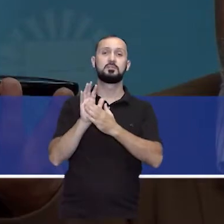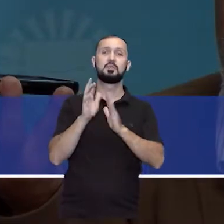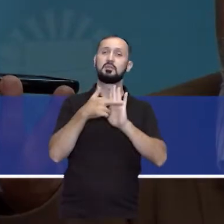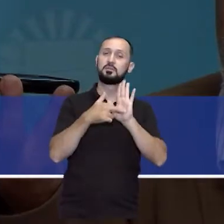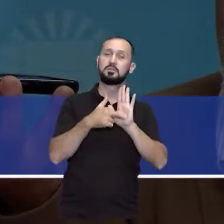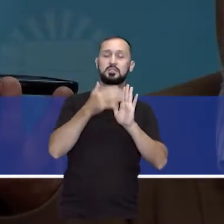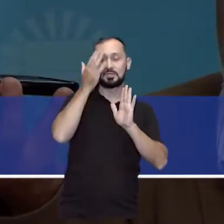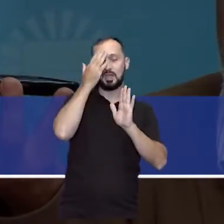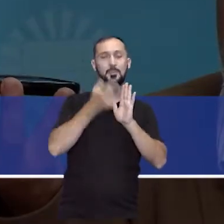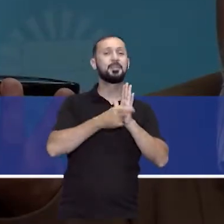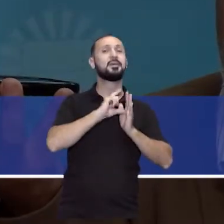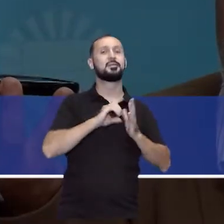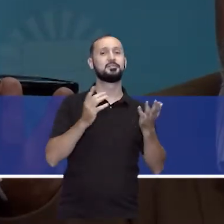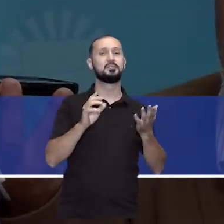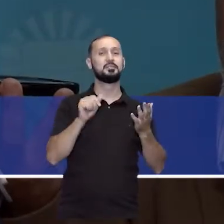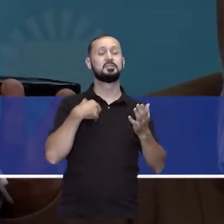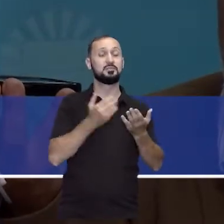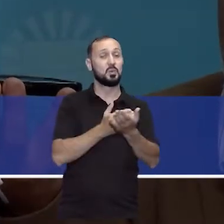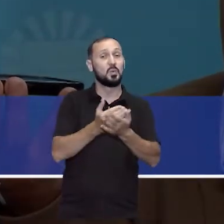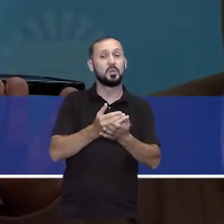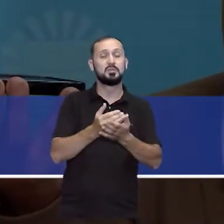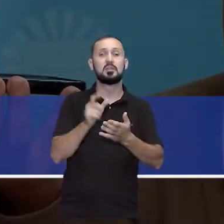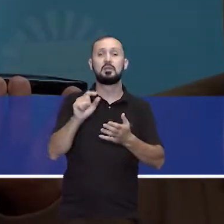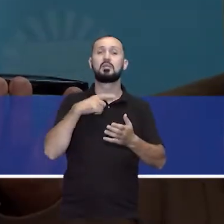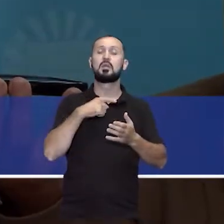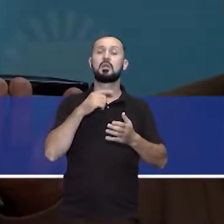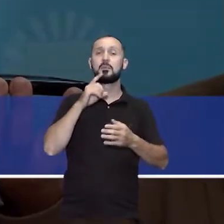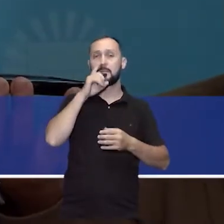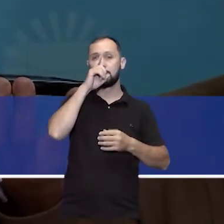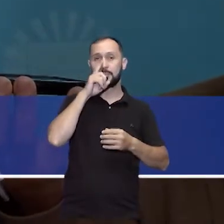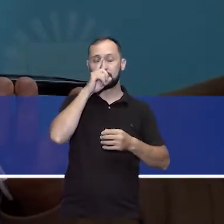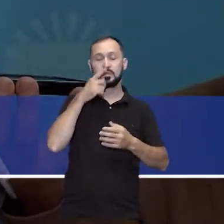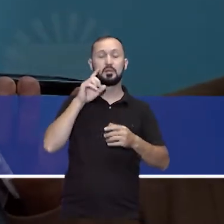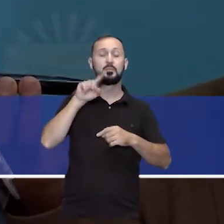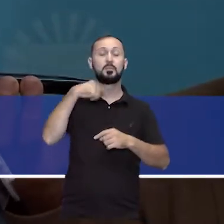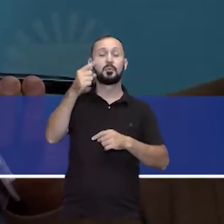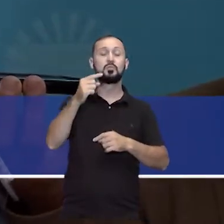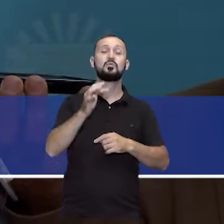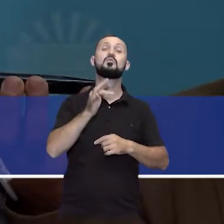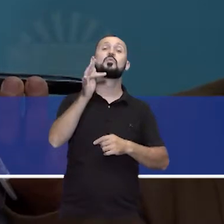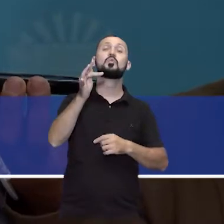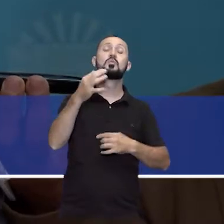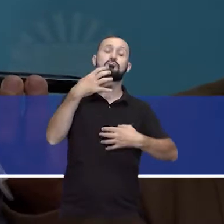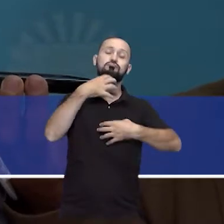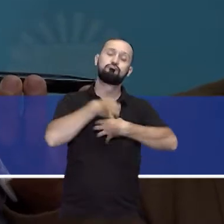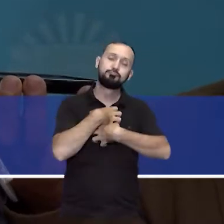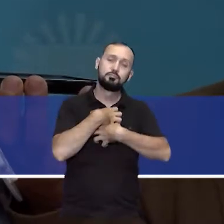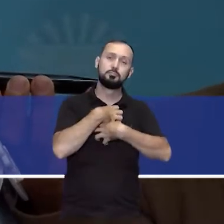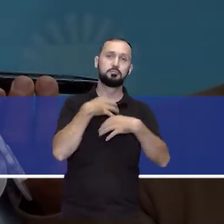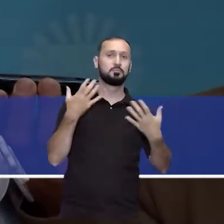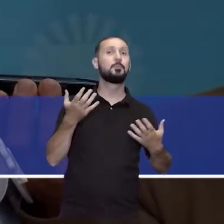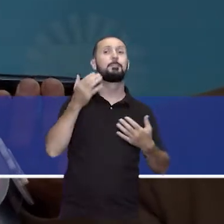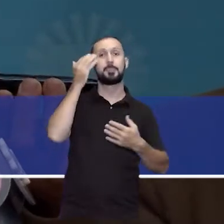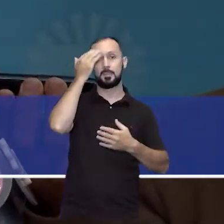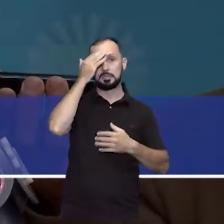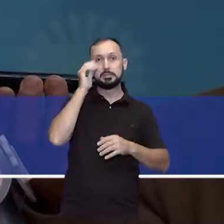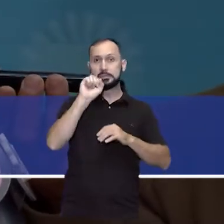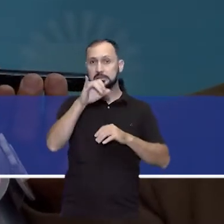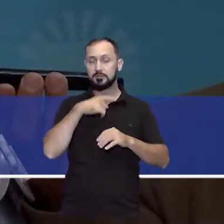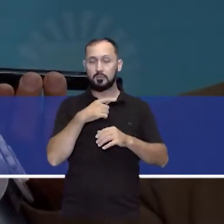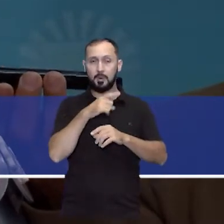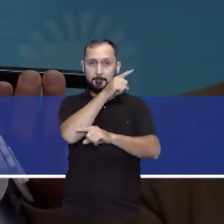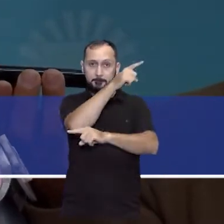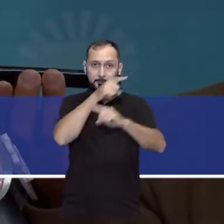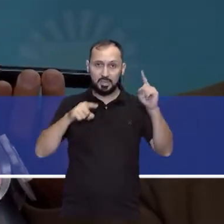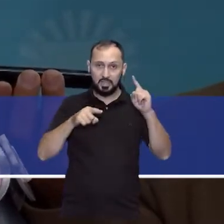ser candidato sem saber a regra do jogo. Quem entrar sem saber a regra do jogo corre risco de se decepcionar. Então, eu